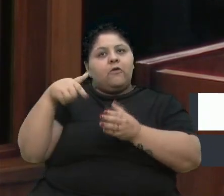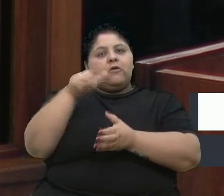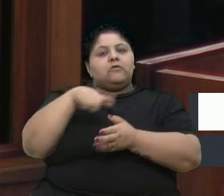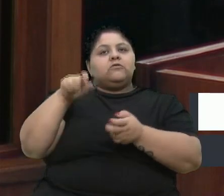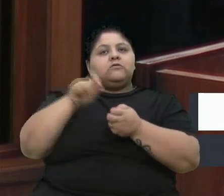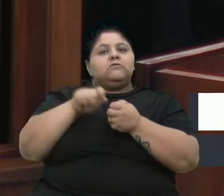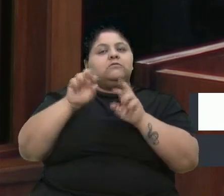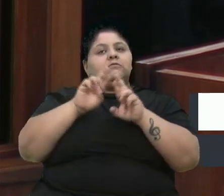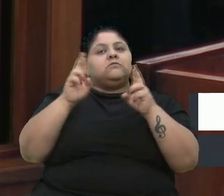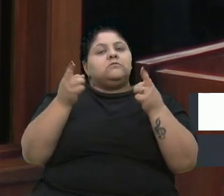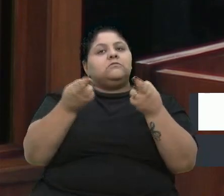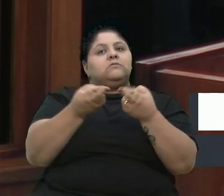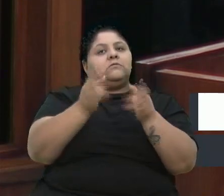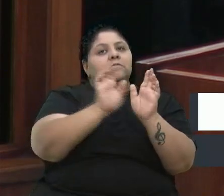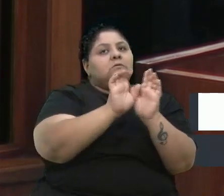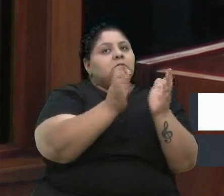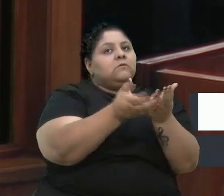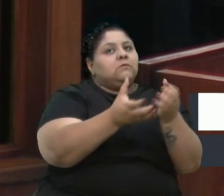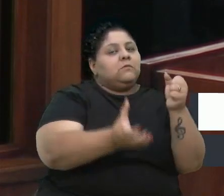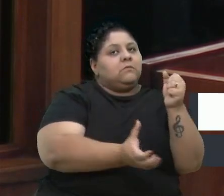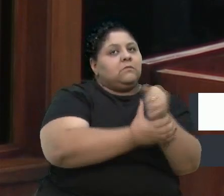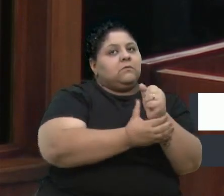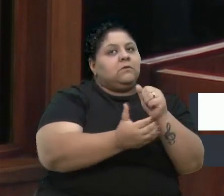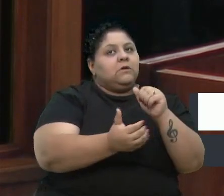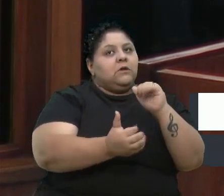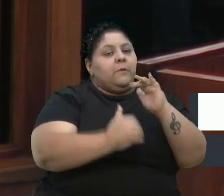da Comissão de Segurança Pública e Proteção Social,